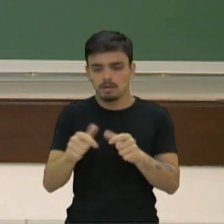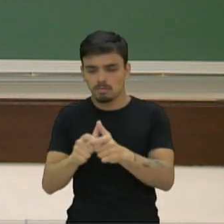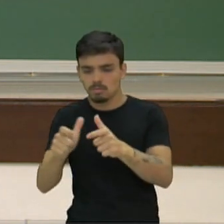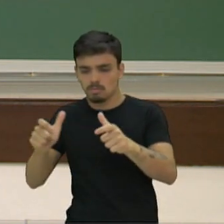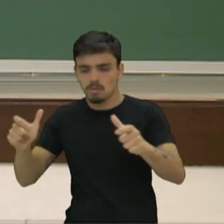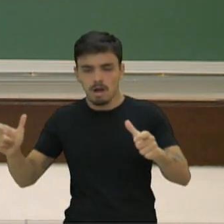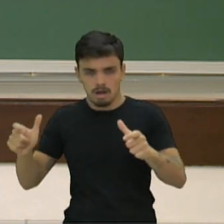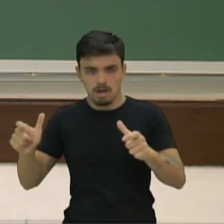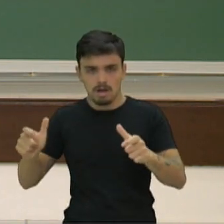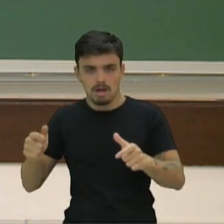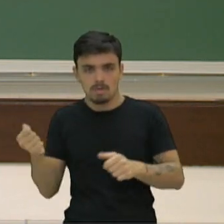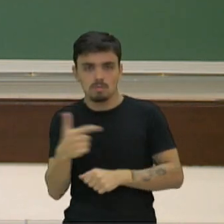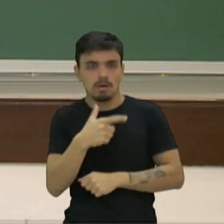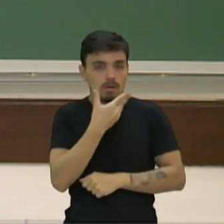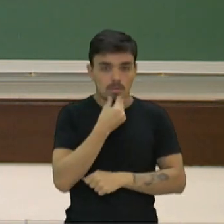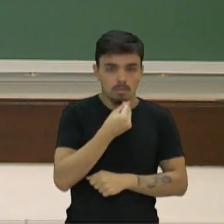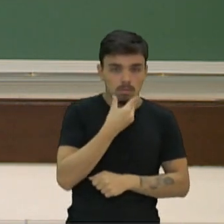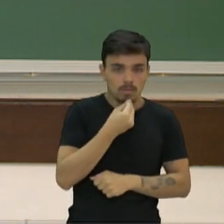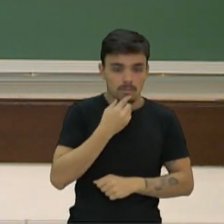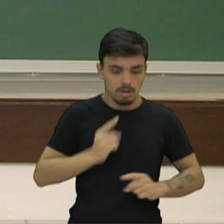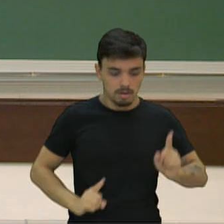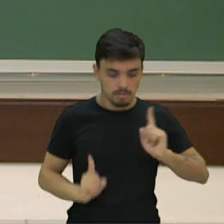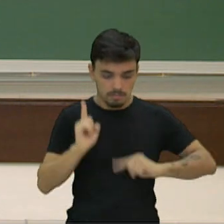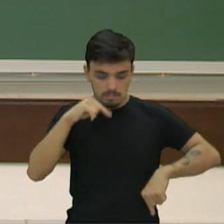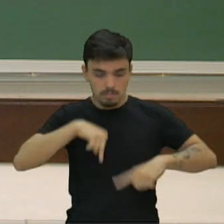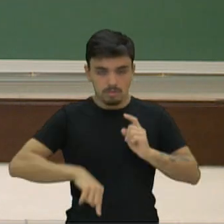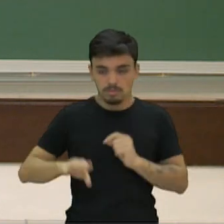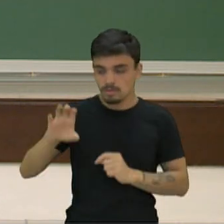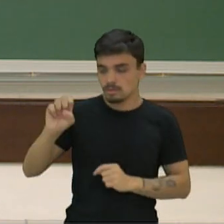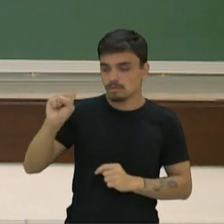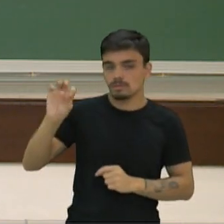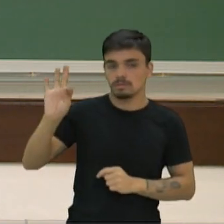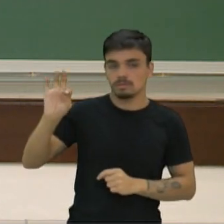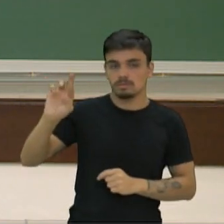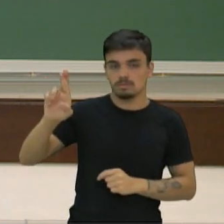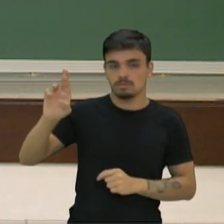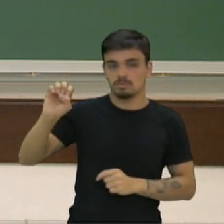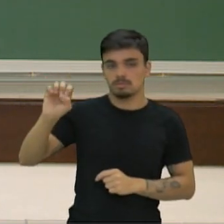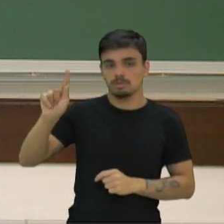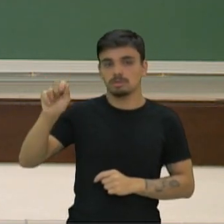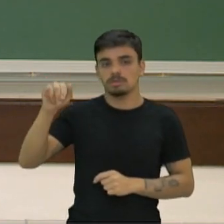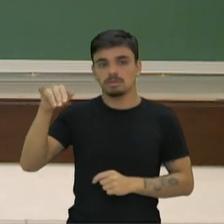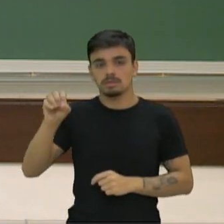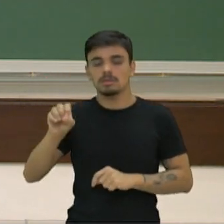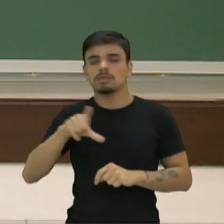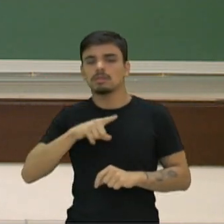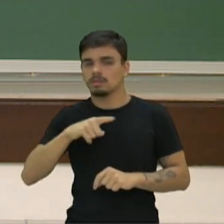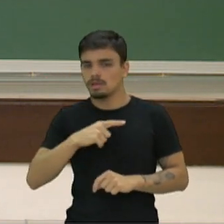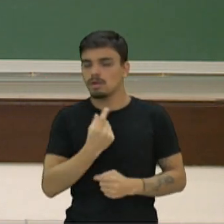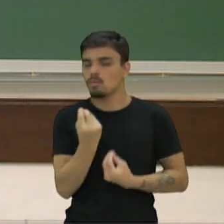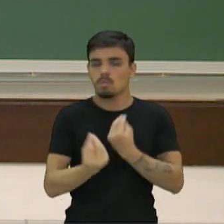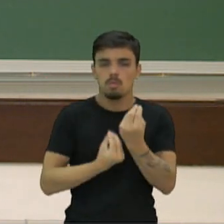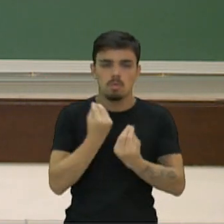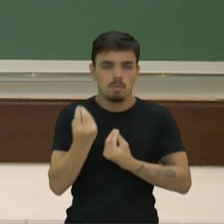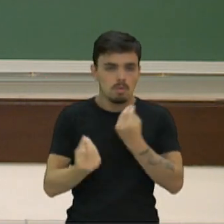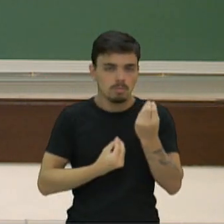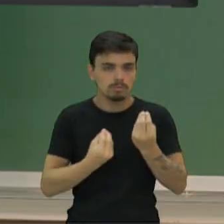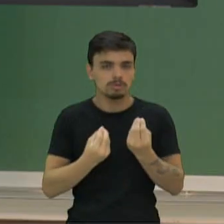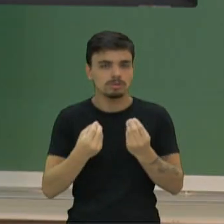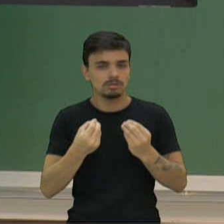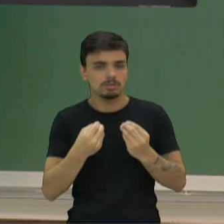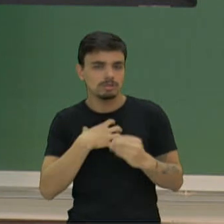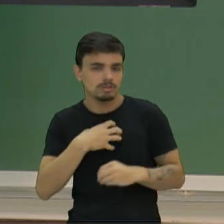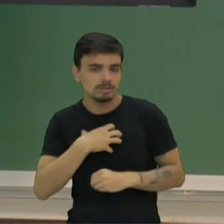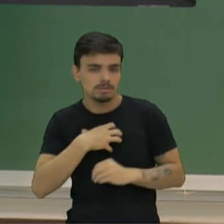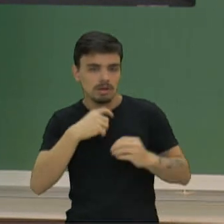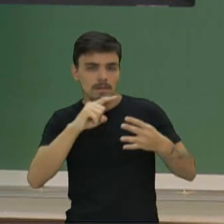muito maior que o homem, né, o hormônio estrogênio, né, existem diversas fórmulas desses estrogênios, existem